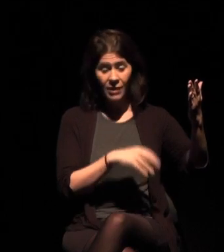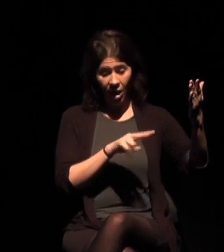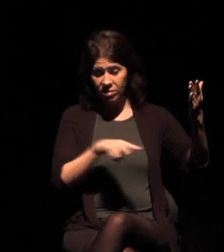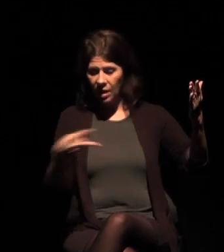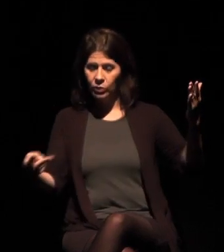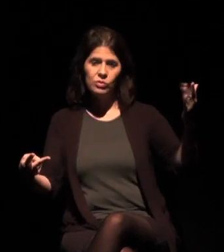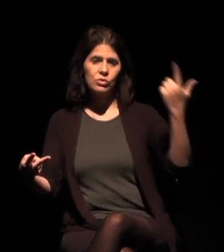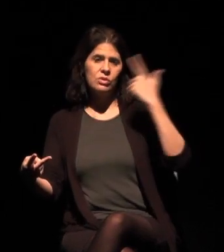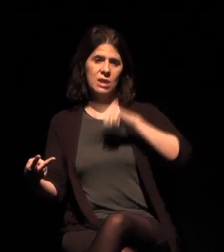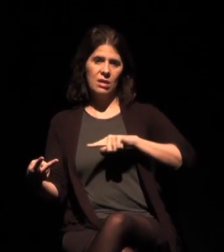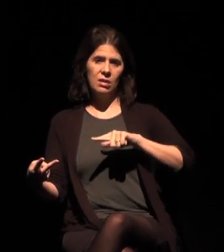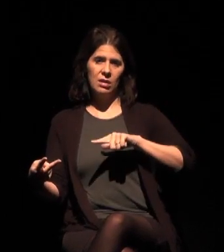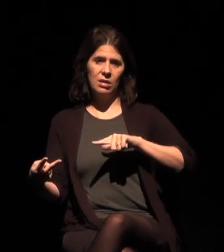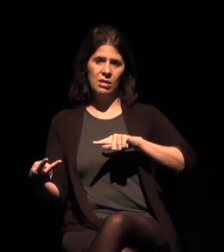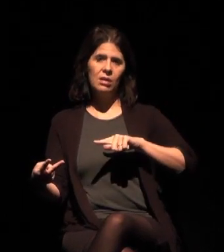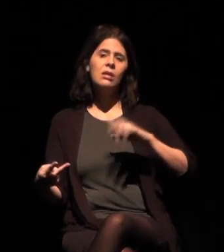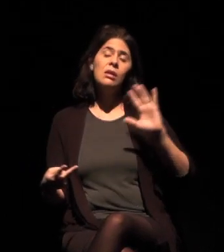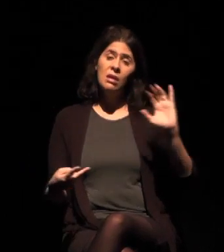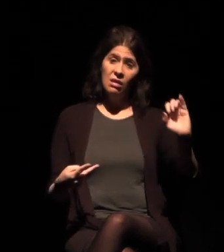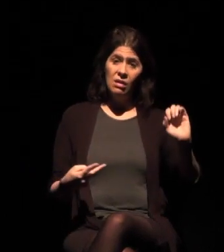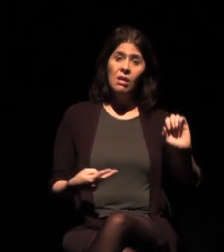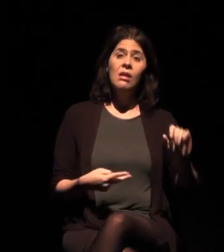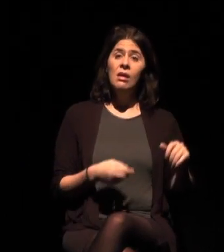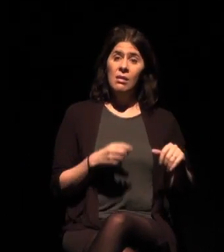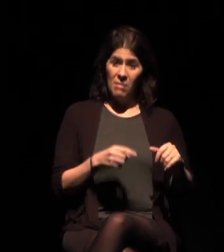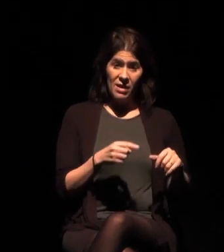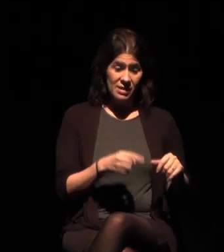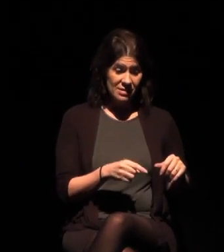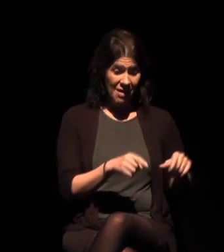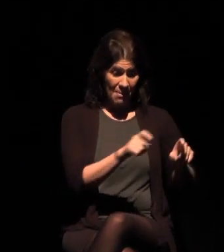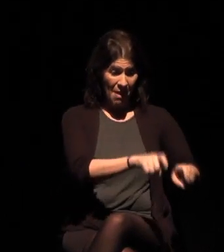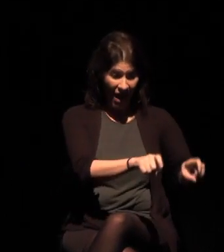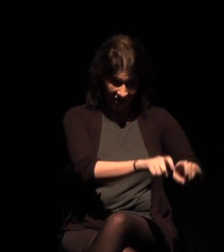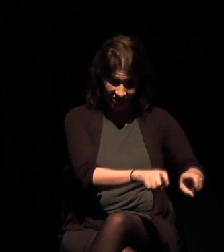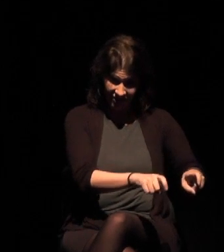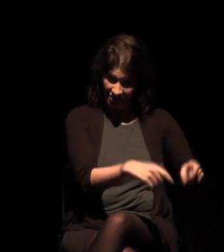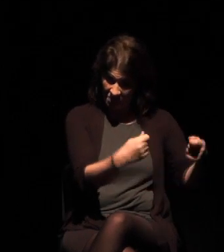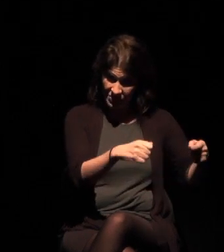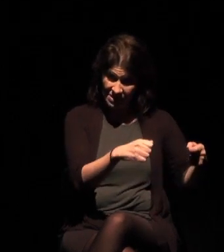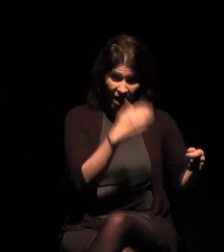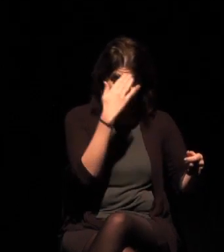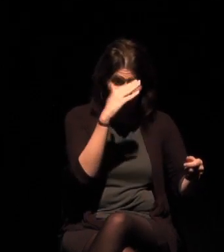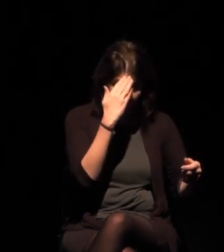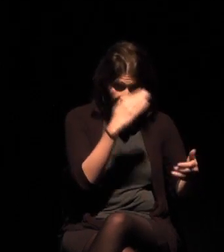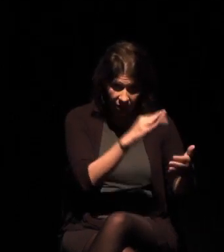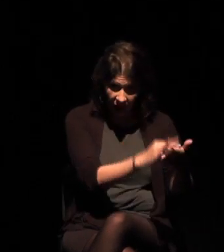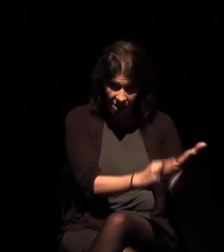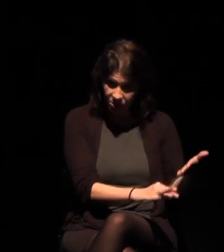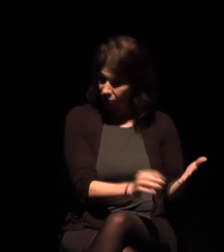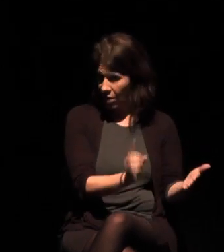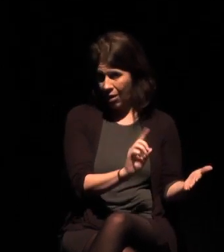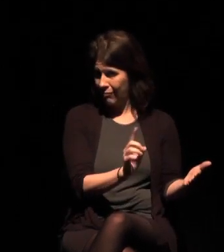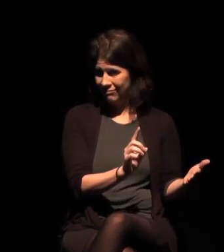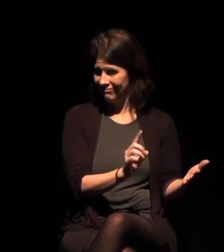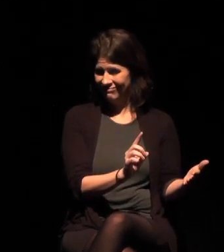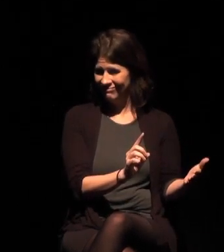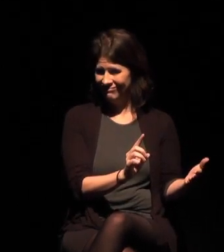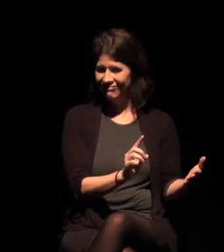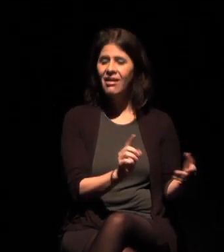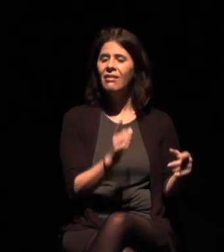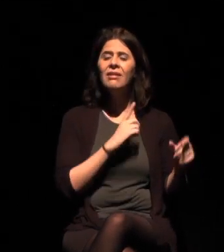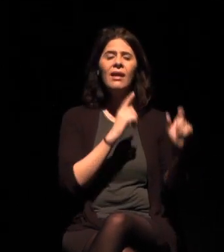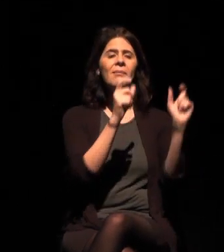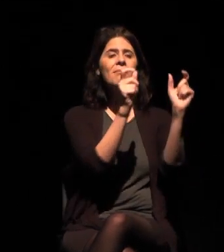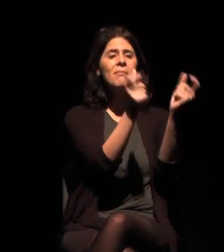trazer o texto uma máquina precisaria entender o texto mas não é isso que está acontecendo é um óleo tem essas palavras e tem a outra na